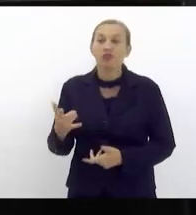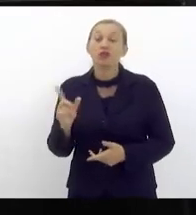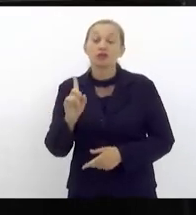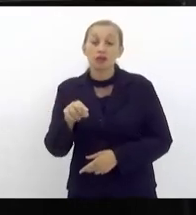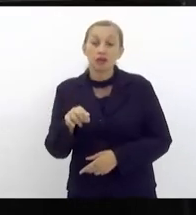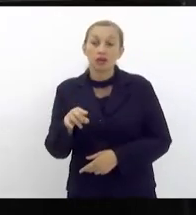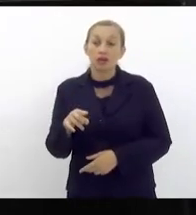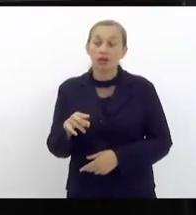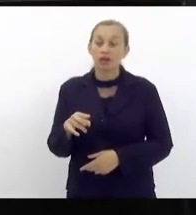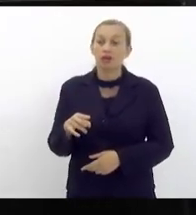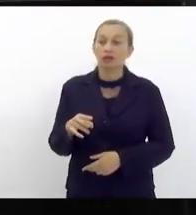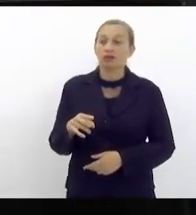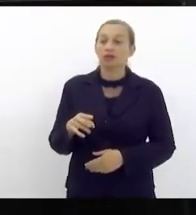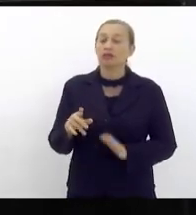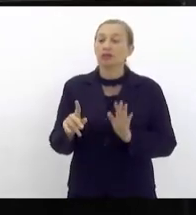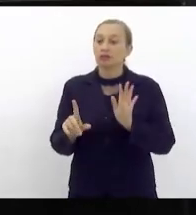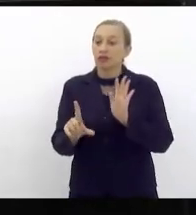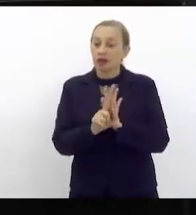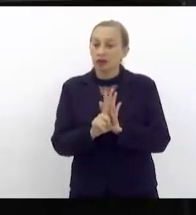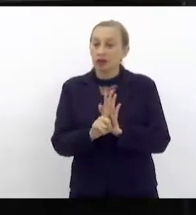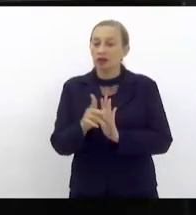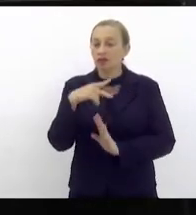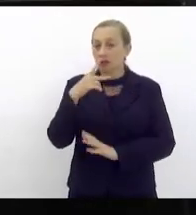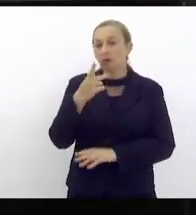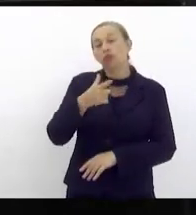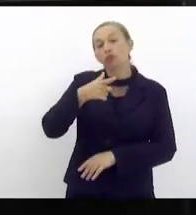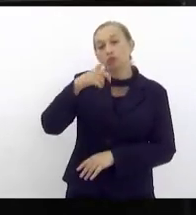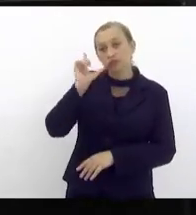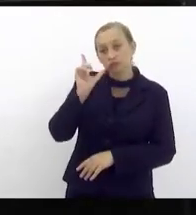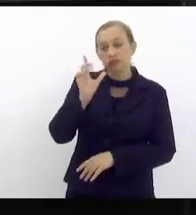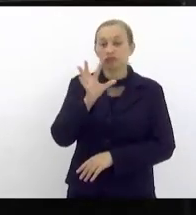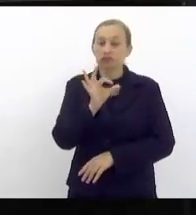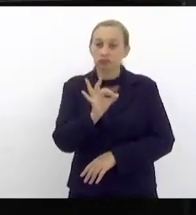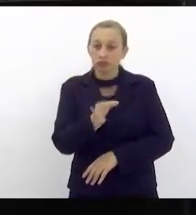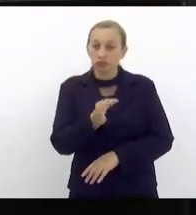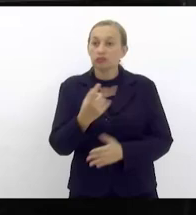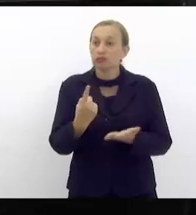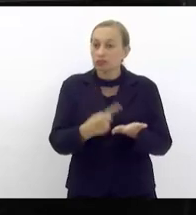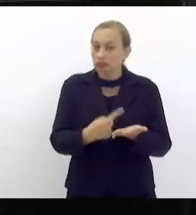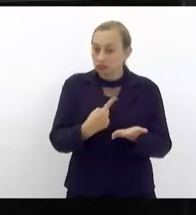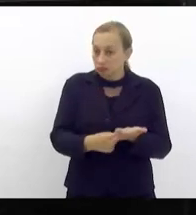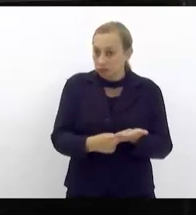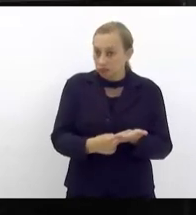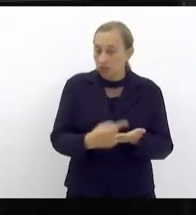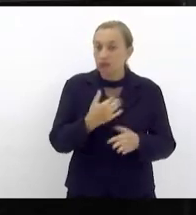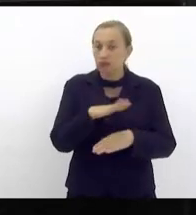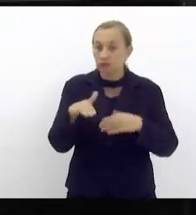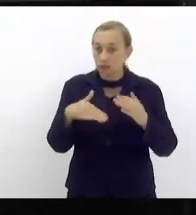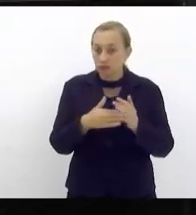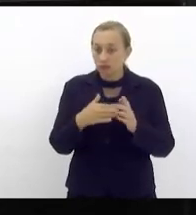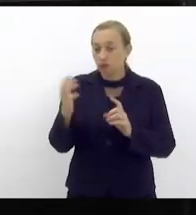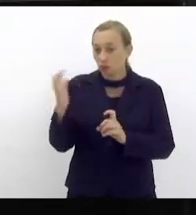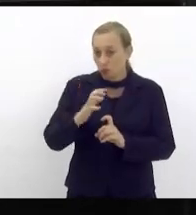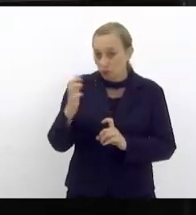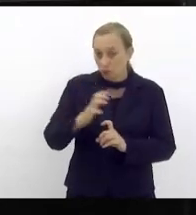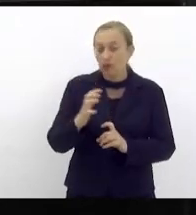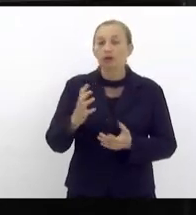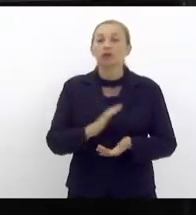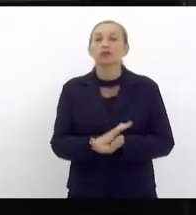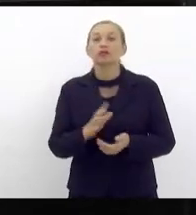que é um dos precursores da lei que debate ontem que tem obviamente compromisso com a mineração de toda forma de opressão